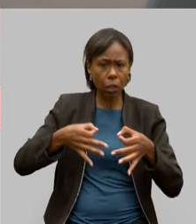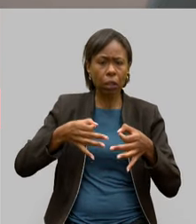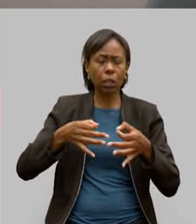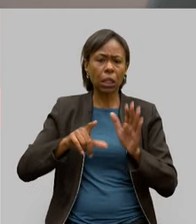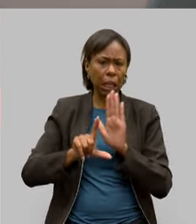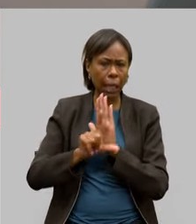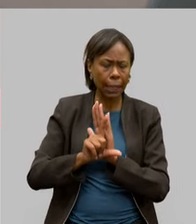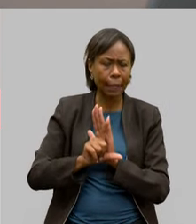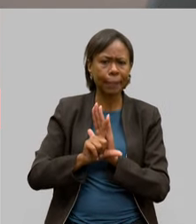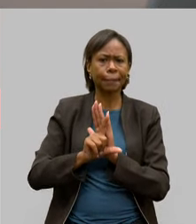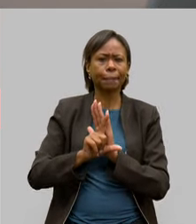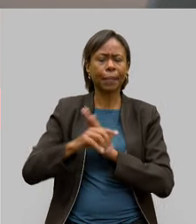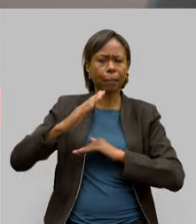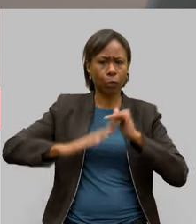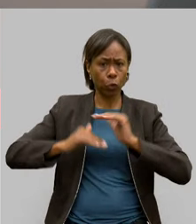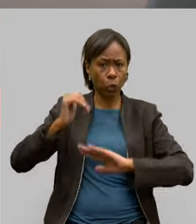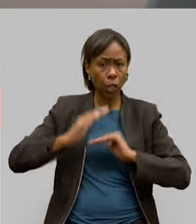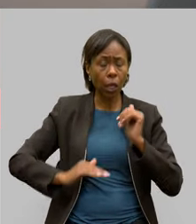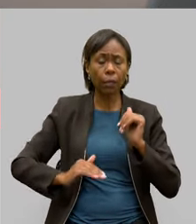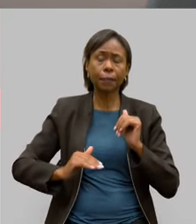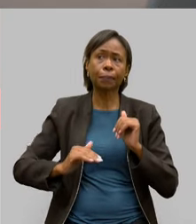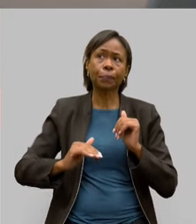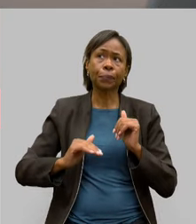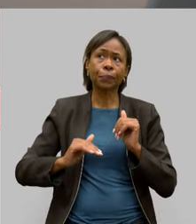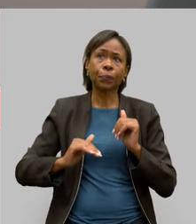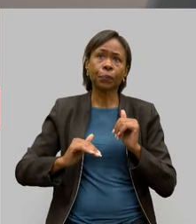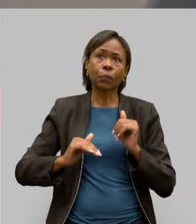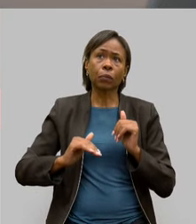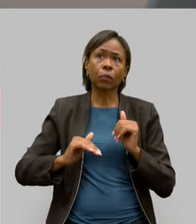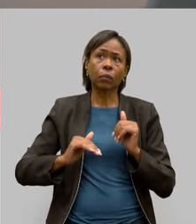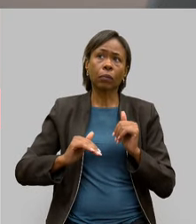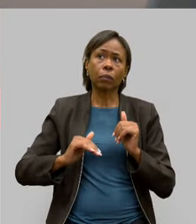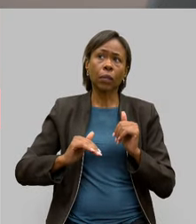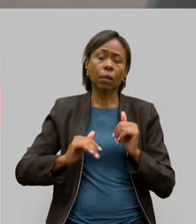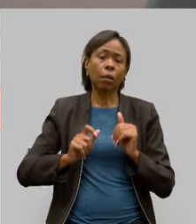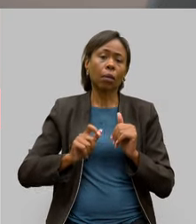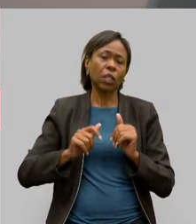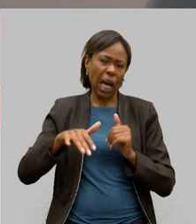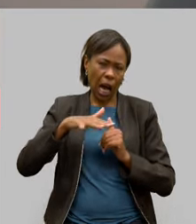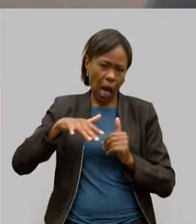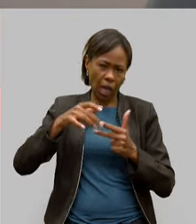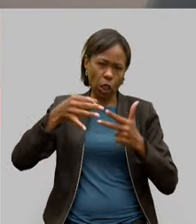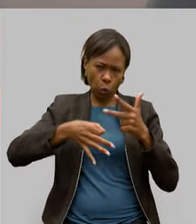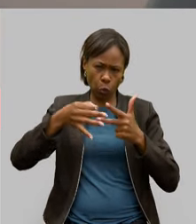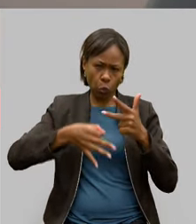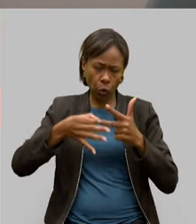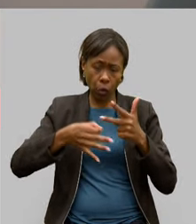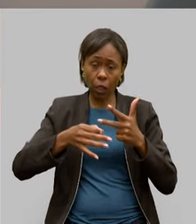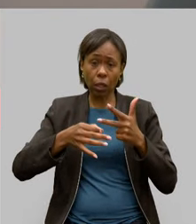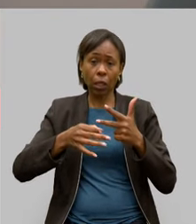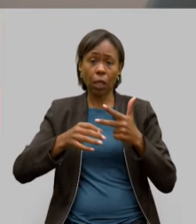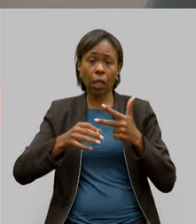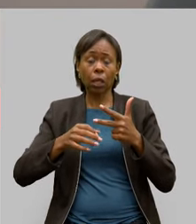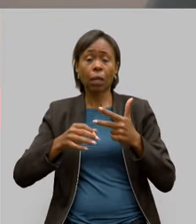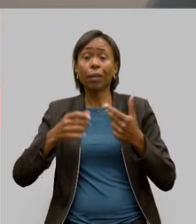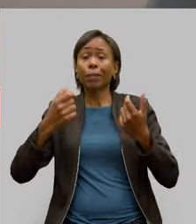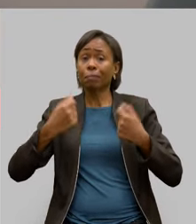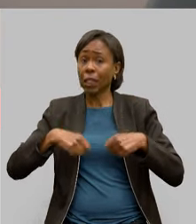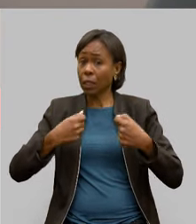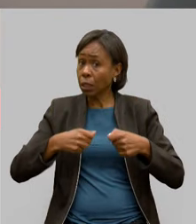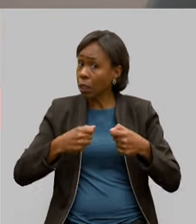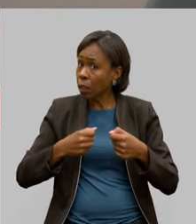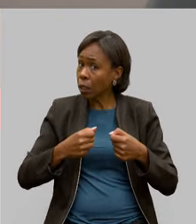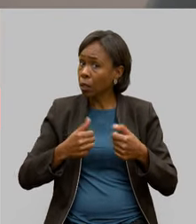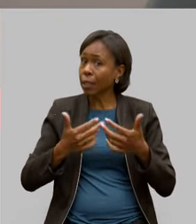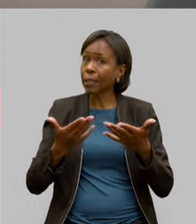e enquanto eh pessoas do Poder Executivo a gente tem que agir com bom senso e a gente tem